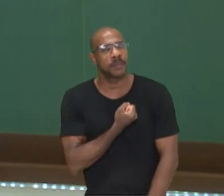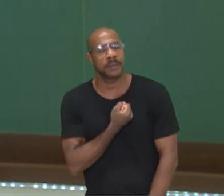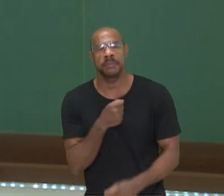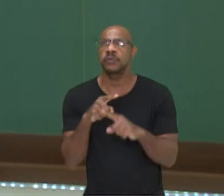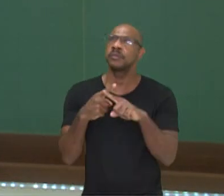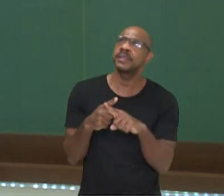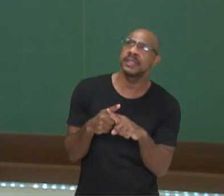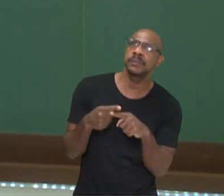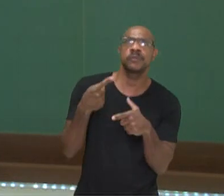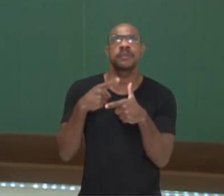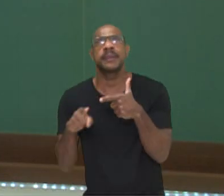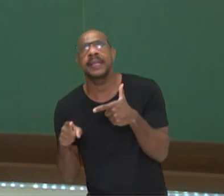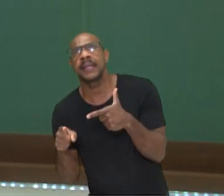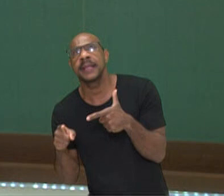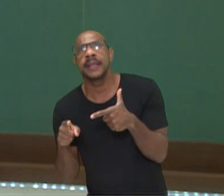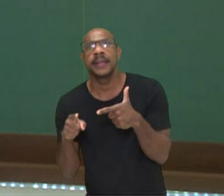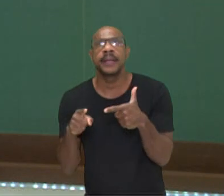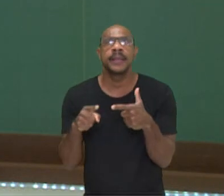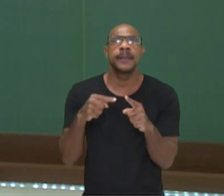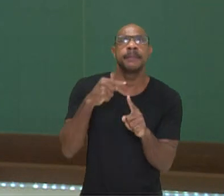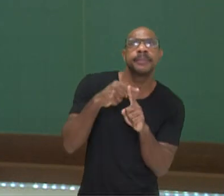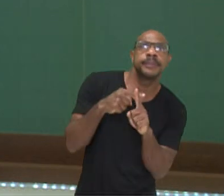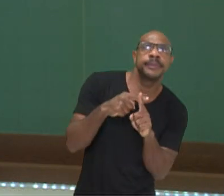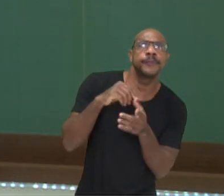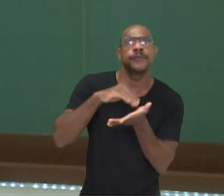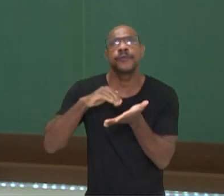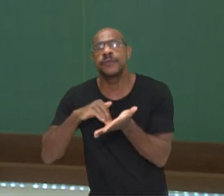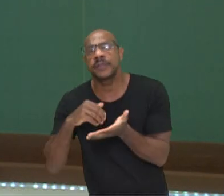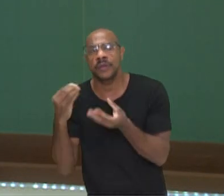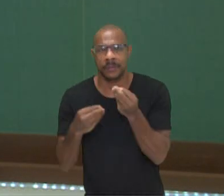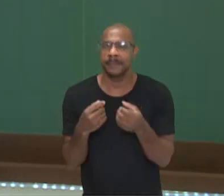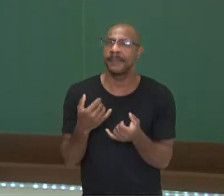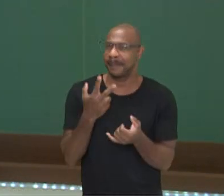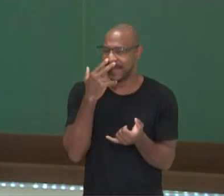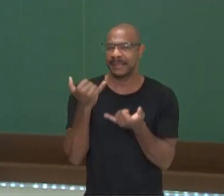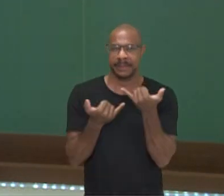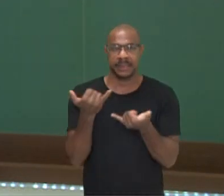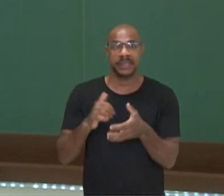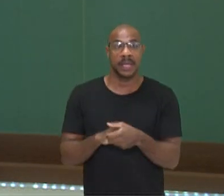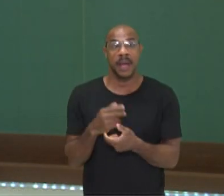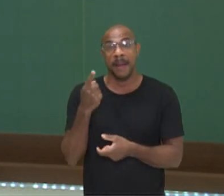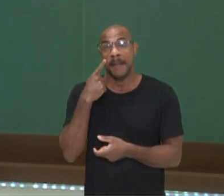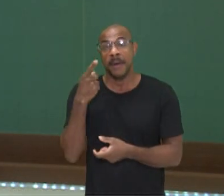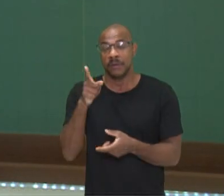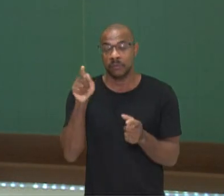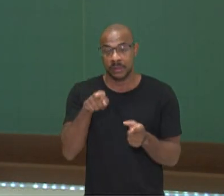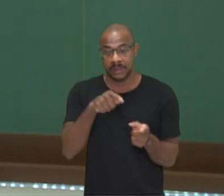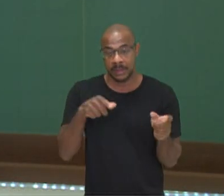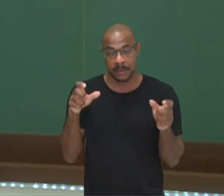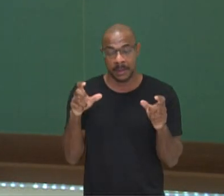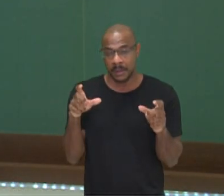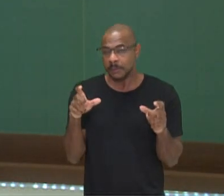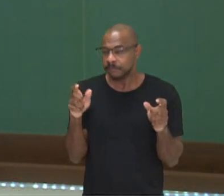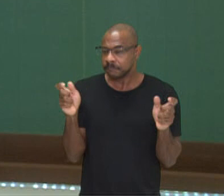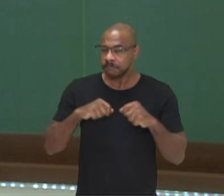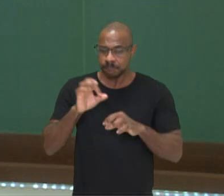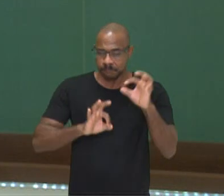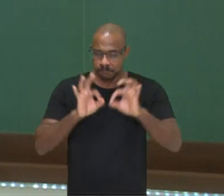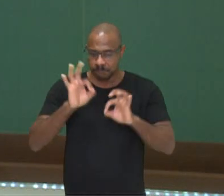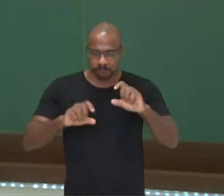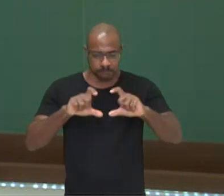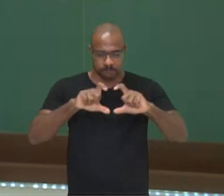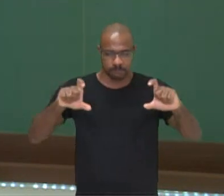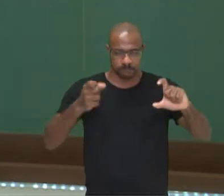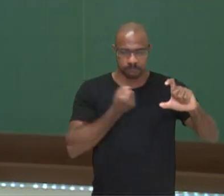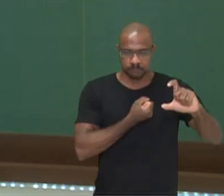tanto, divida por tanto, não é verdade? Parece essa brincadeira. Isso mesmo. Mas para eu poder montar a minha expressão, eu vou